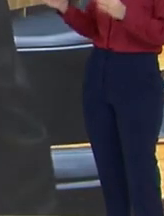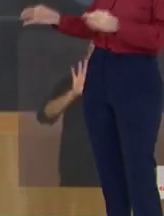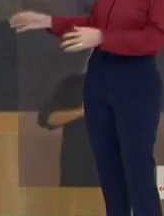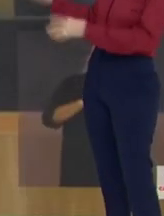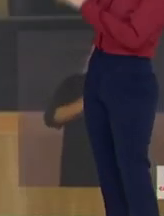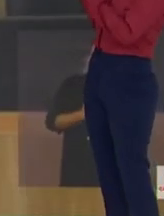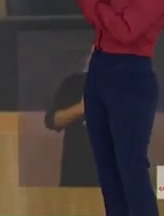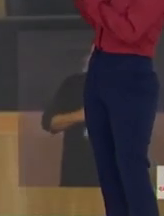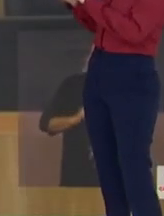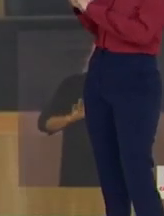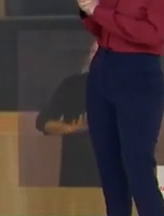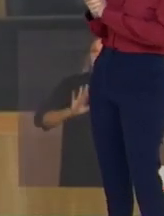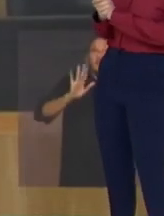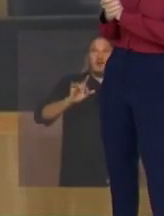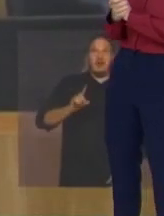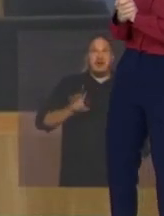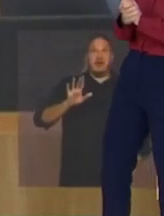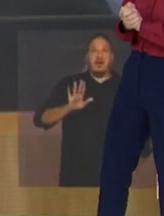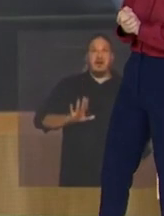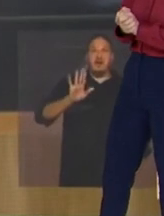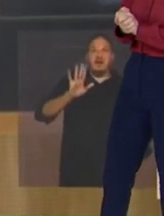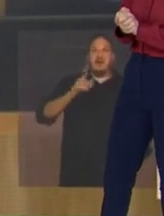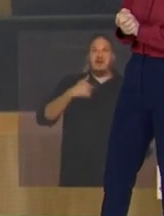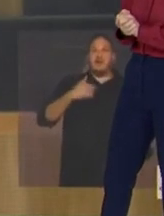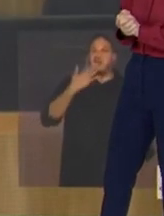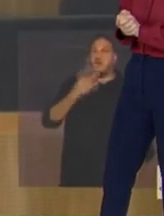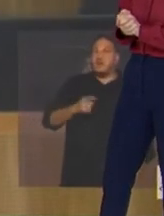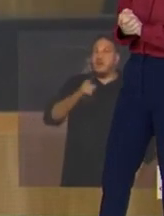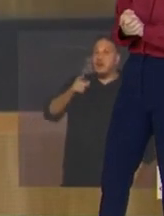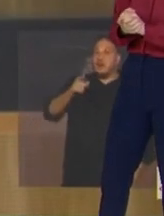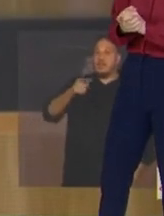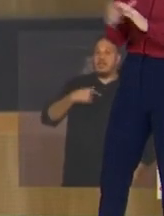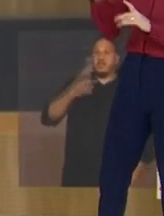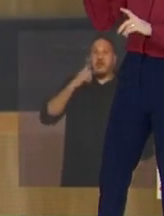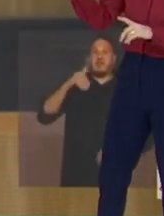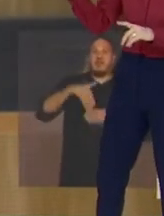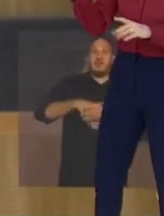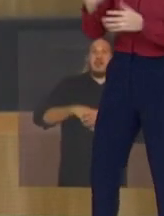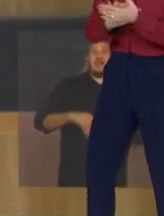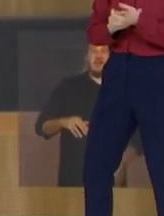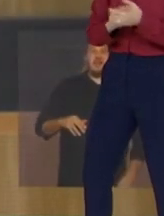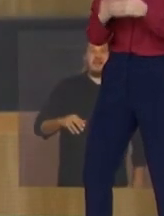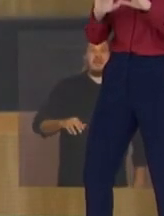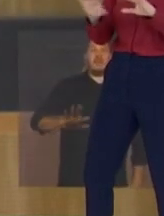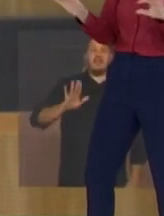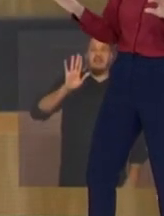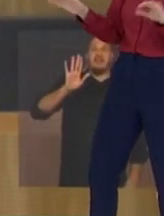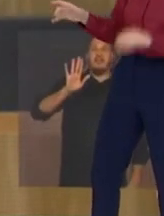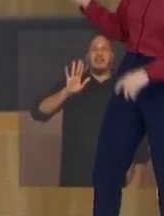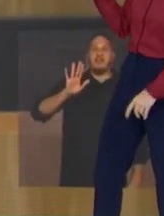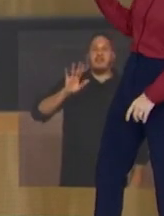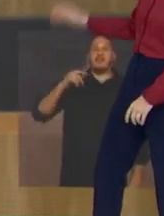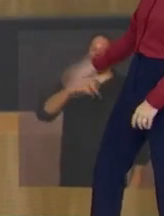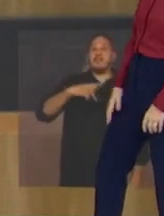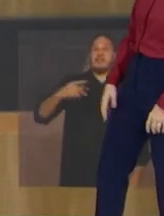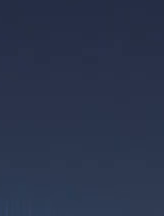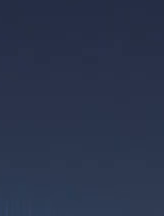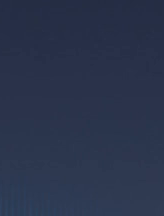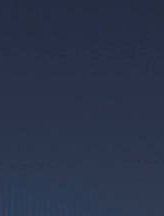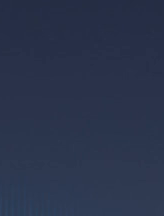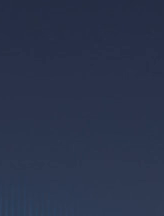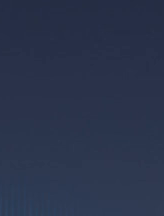inexplicável. É tipo um negócio assim, vamos ver de novo para acreditar? Porque eu vi uma vez, não é possível, vamos ouvir de não foi isso que foi dito. Vamos lá.